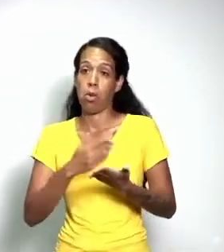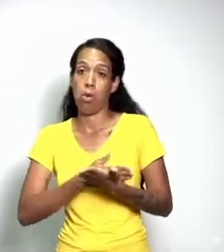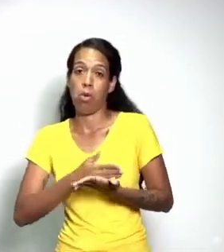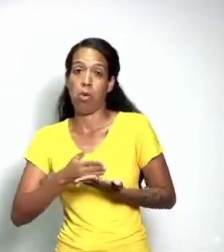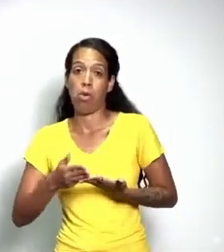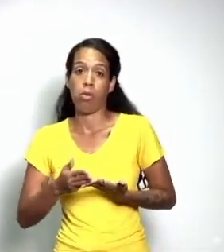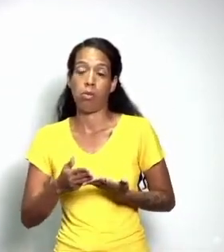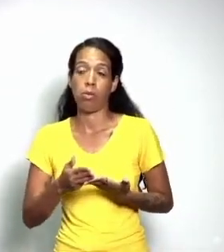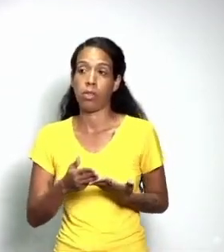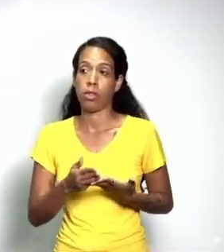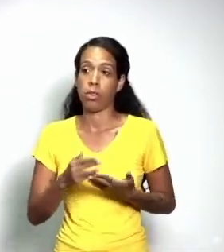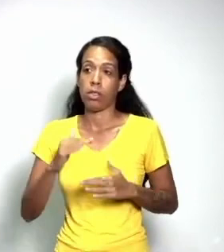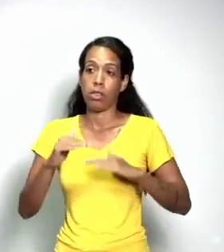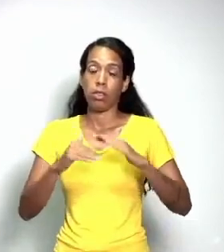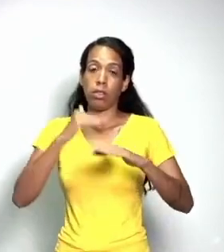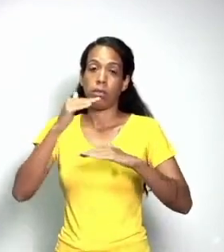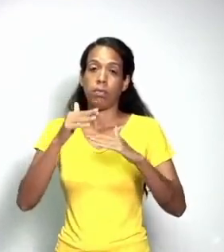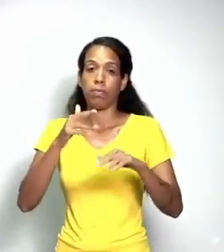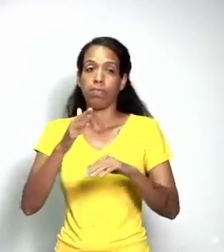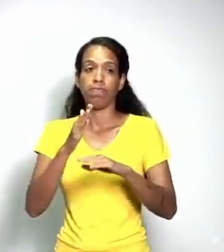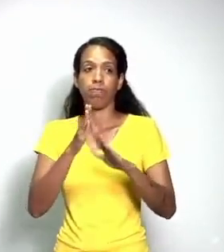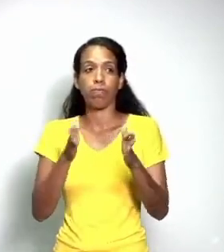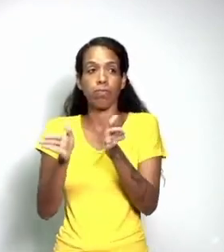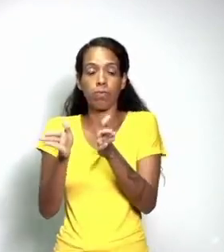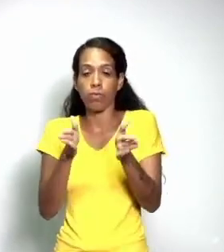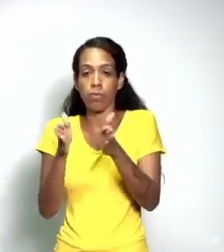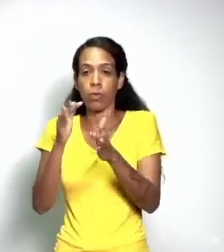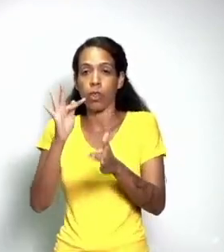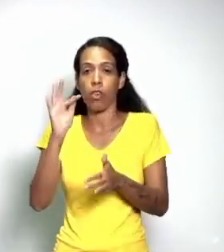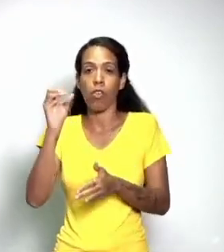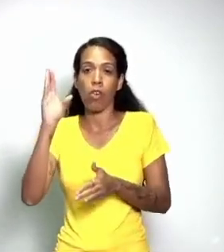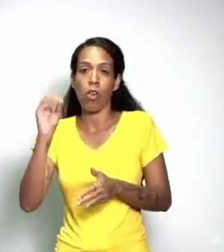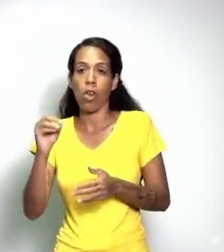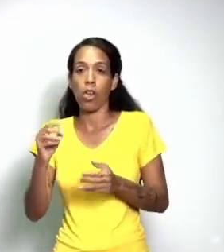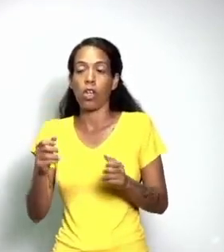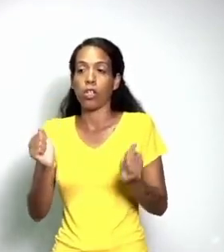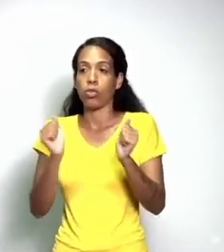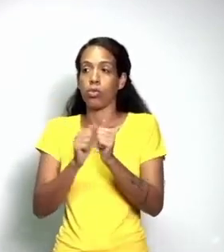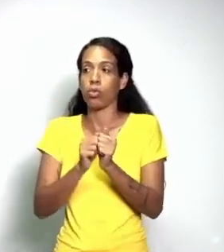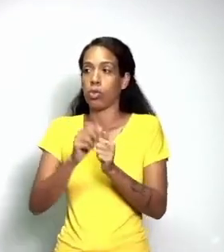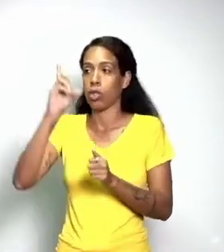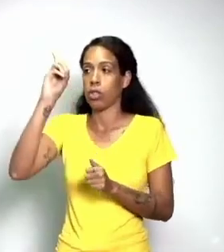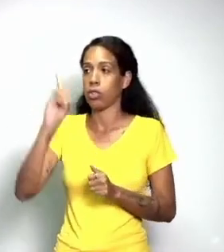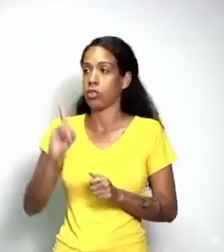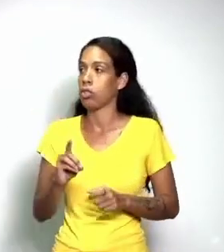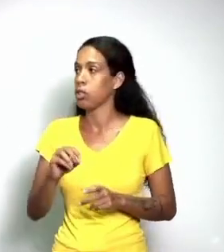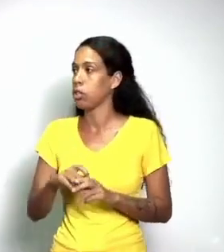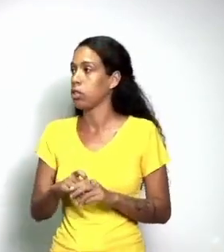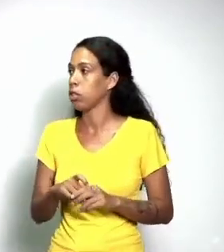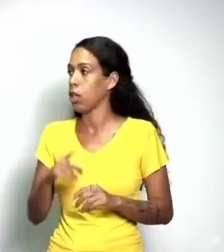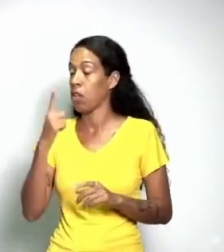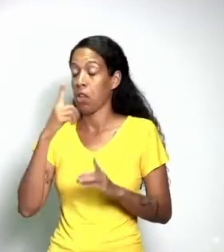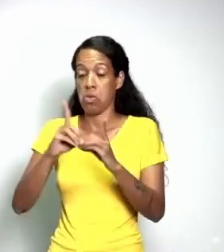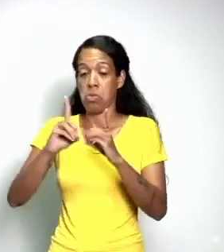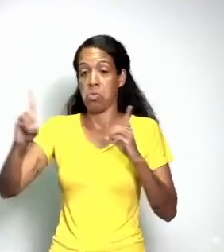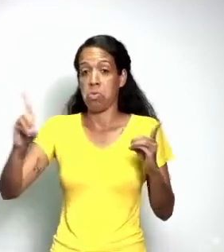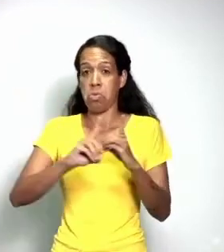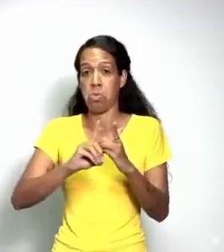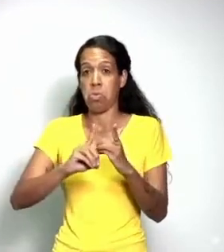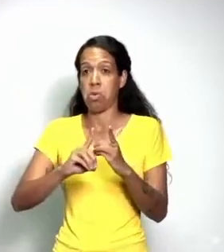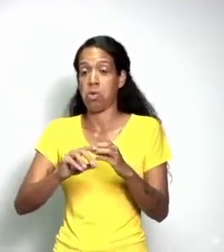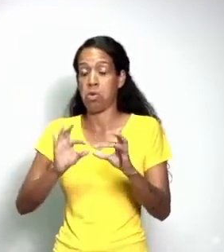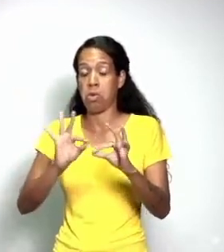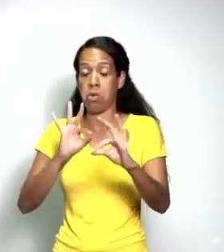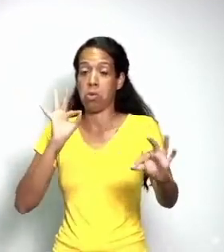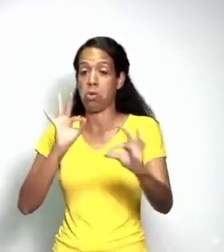fazer esse foco só acompanhando a direção e vendo a distância ali da câmera para os